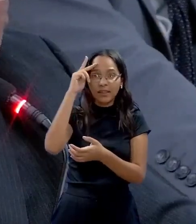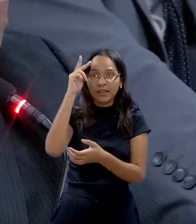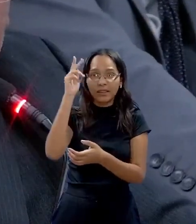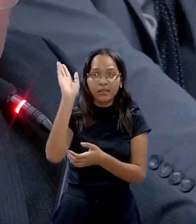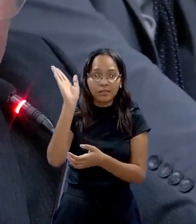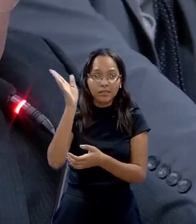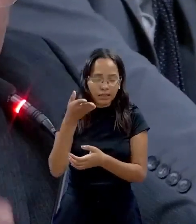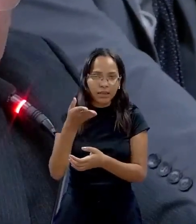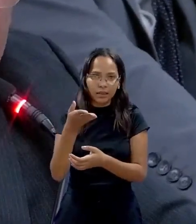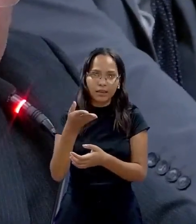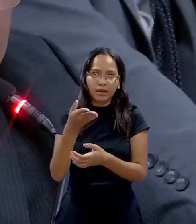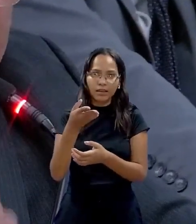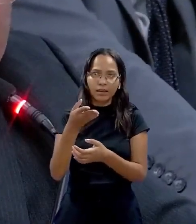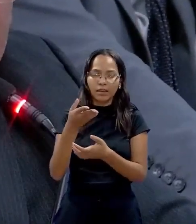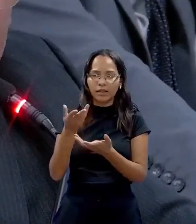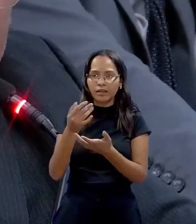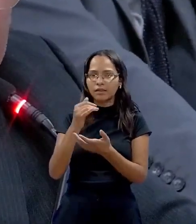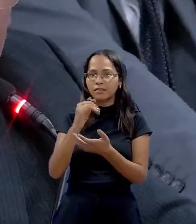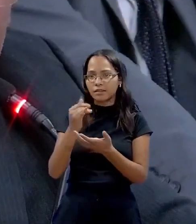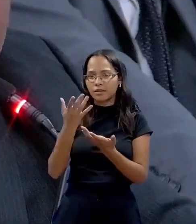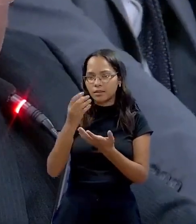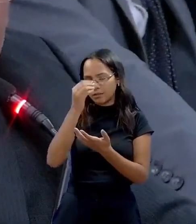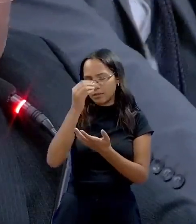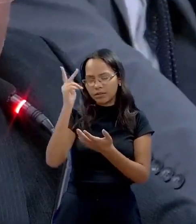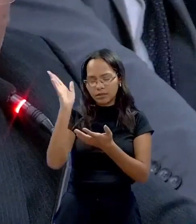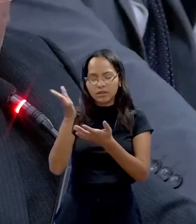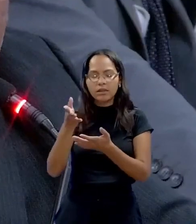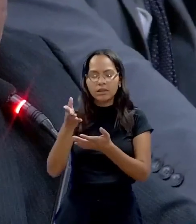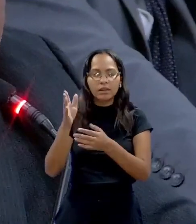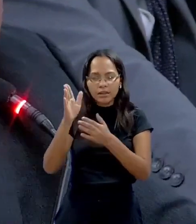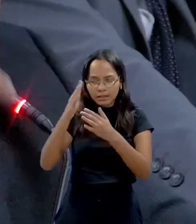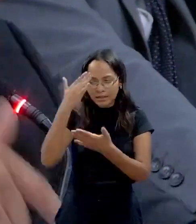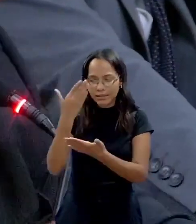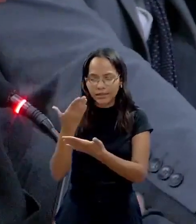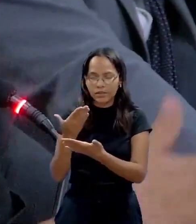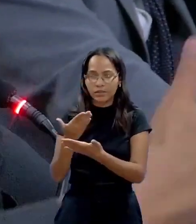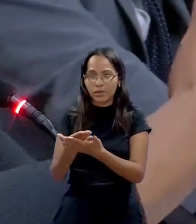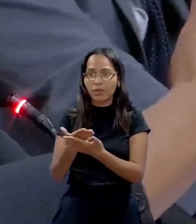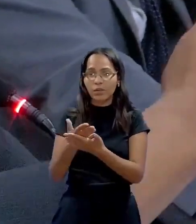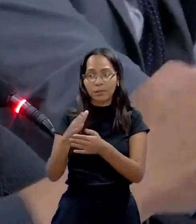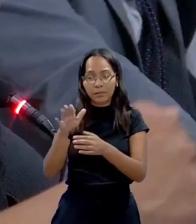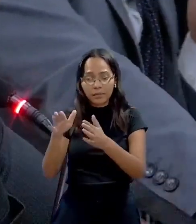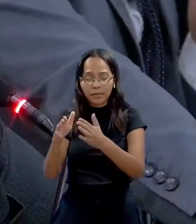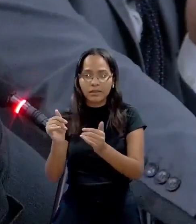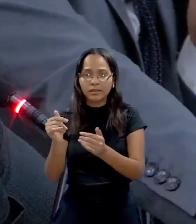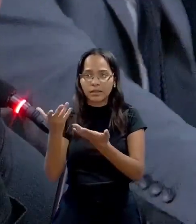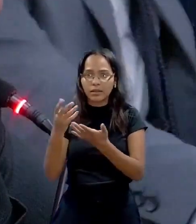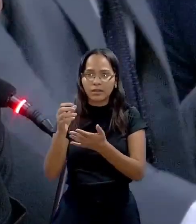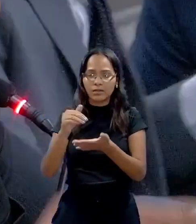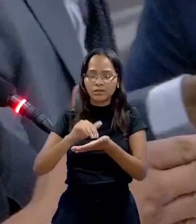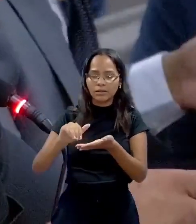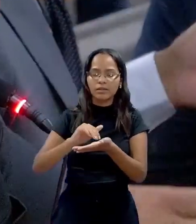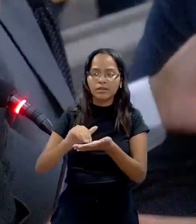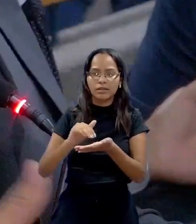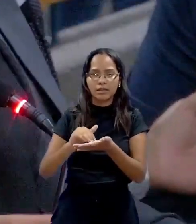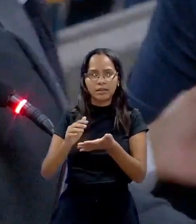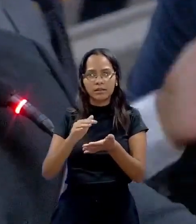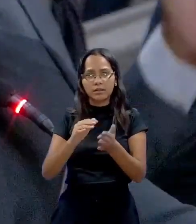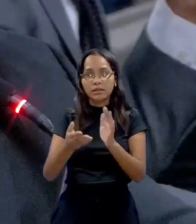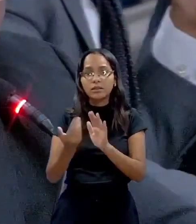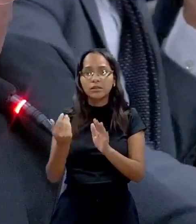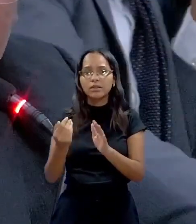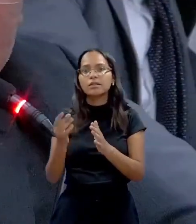de exoneração do secretário que ele pediu, ele aceitou e deu essas declarações, a qual o ilustre vereador William Veloso acabou de